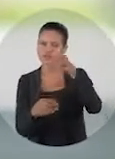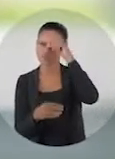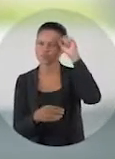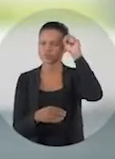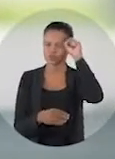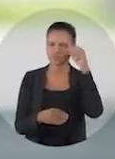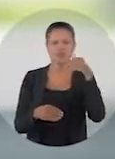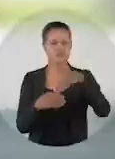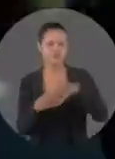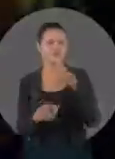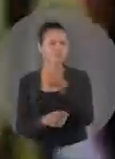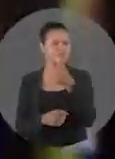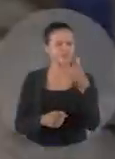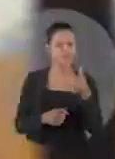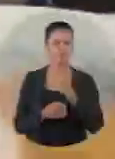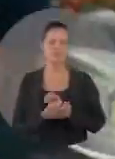Sueli, vote 11.